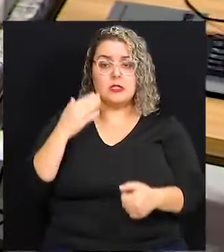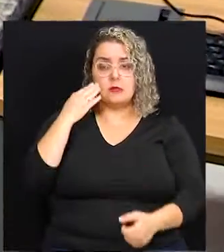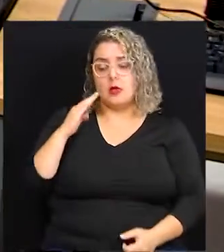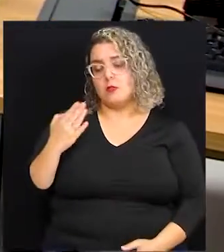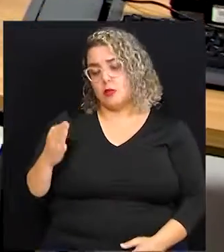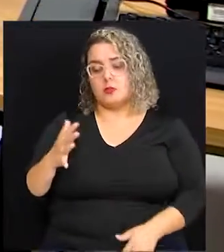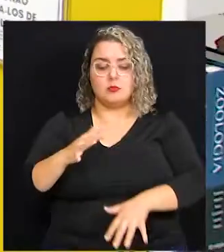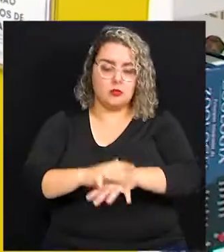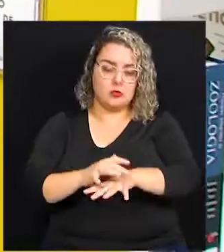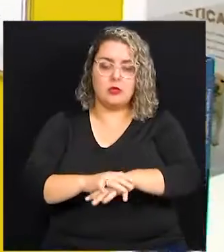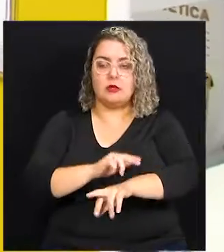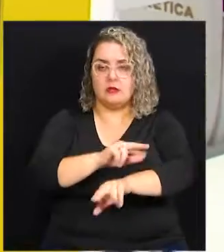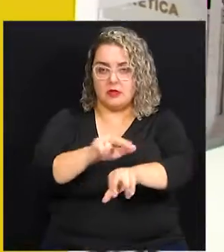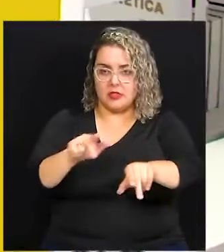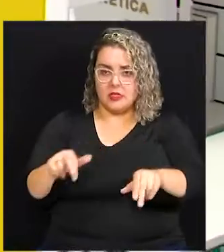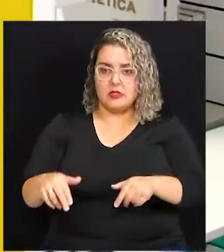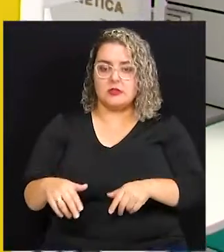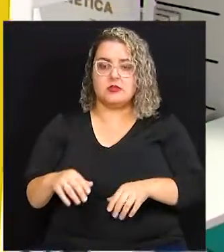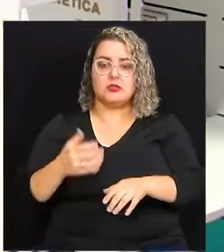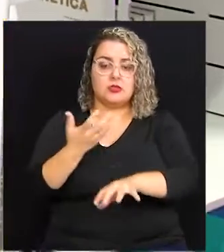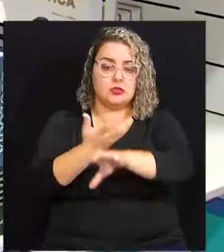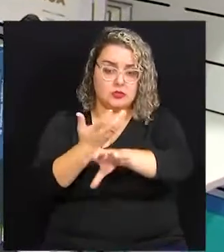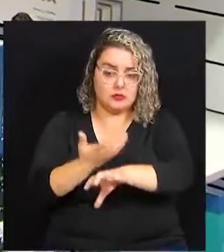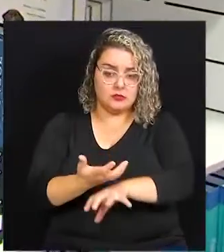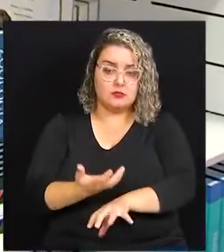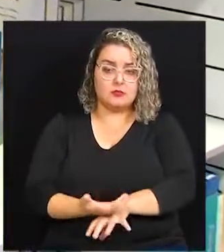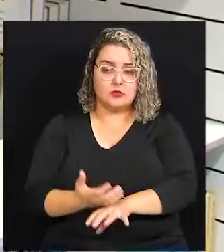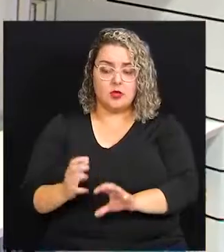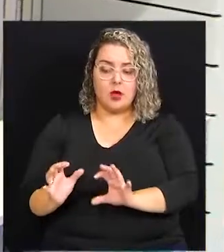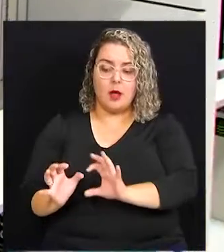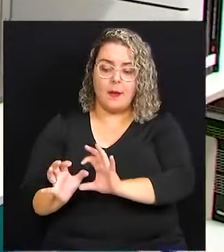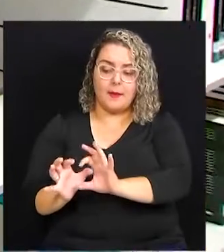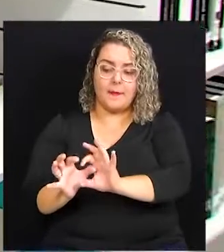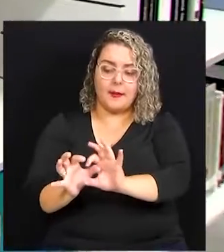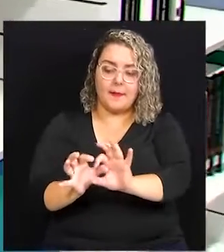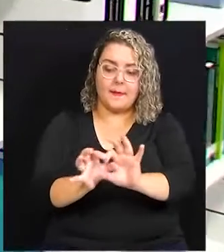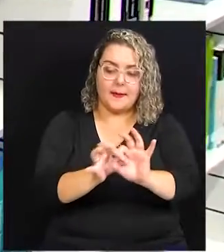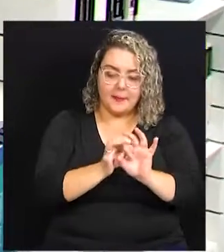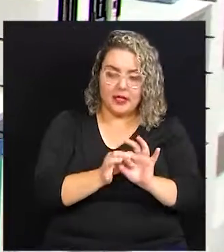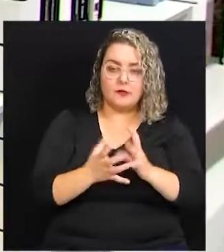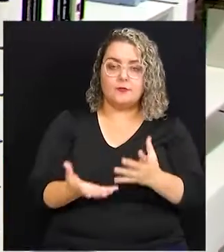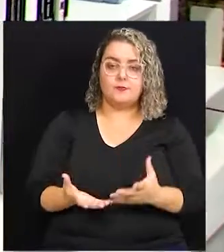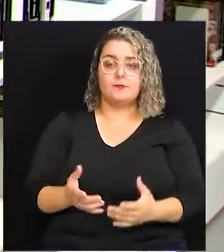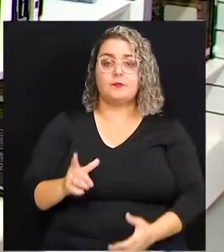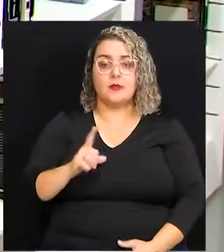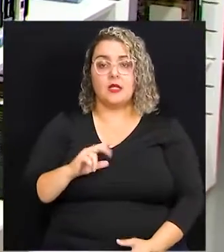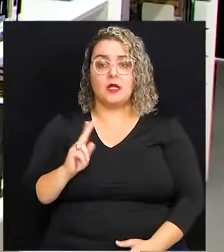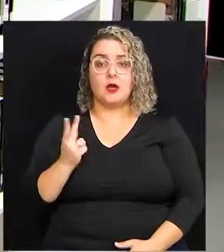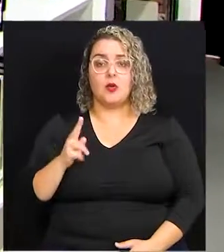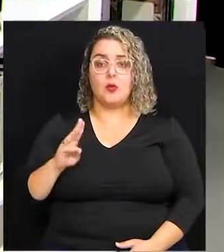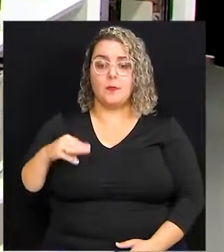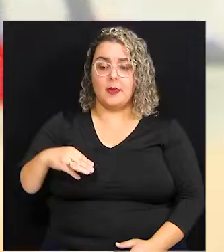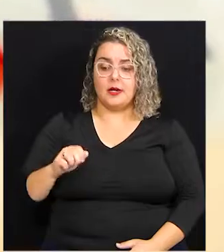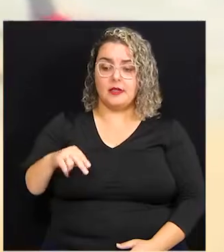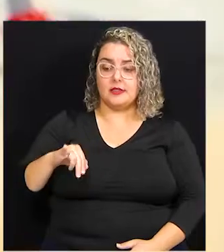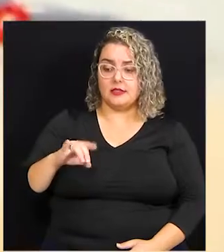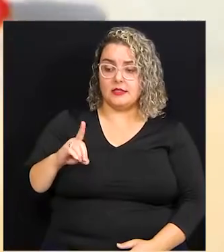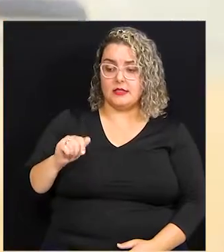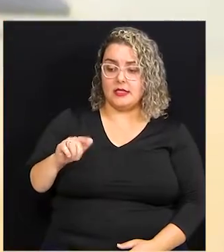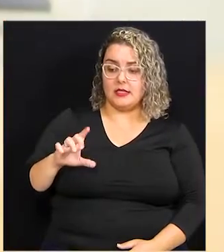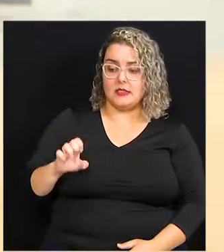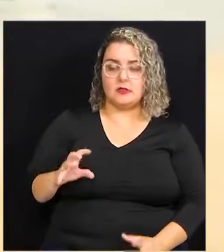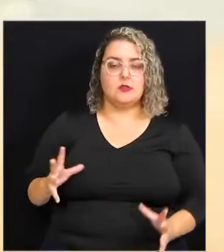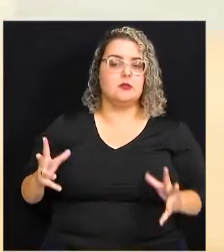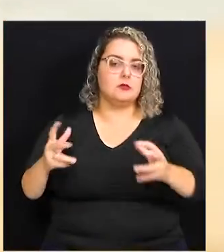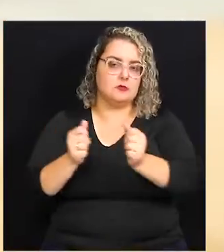saber biologia, matemática, etc. Então é muito bem casado, né? E tem a parte de humanidades, que engloba tudo, que é